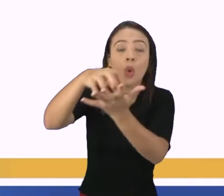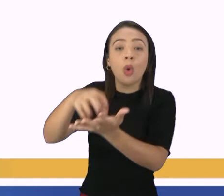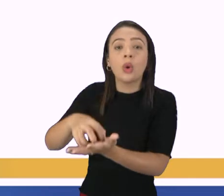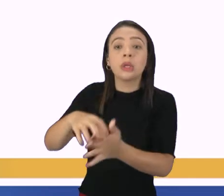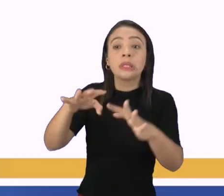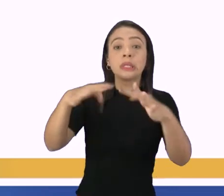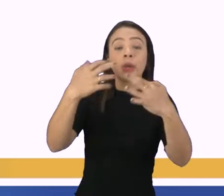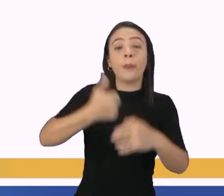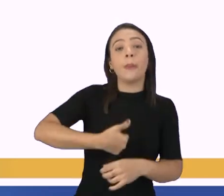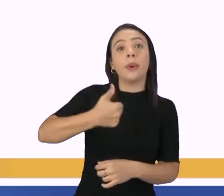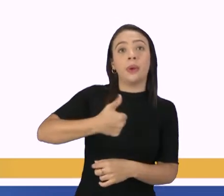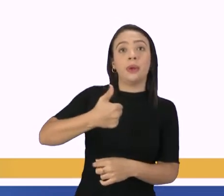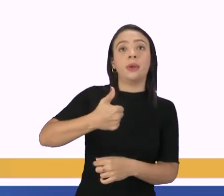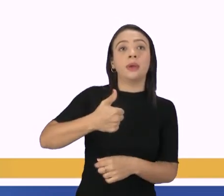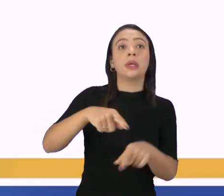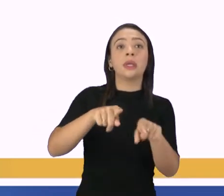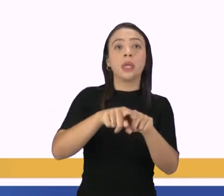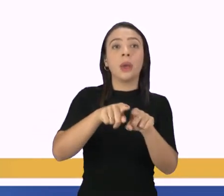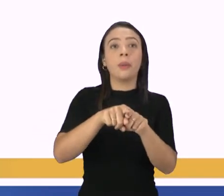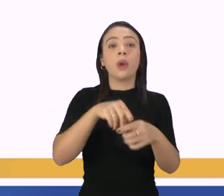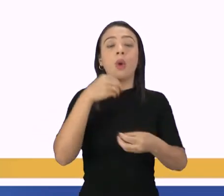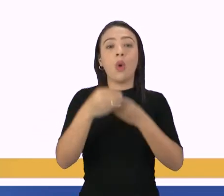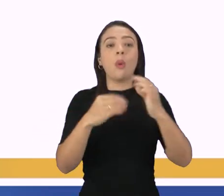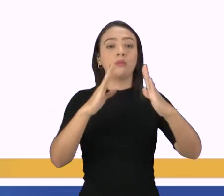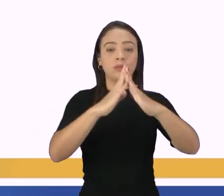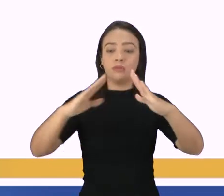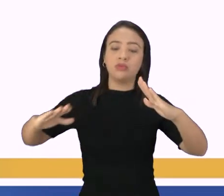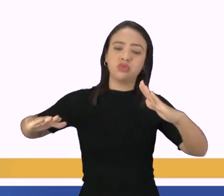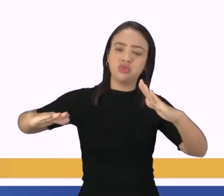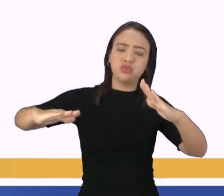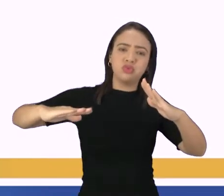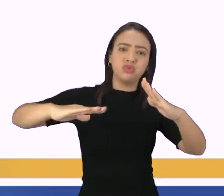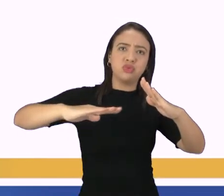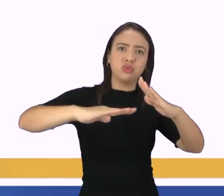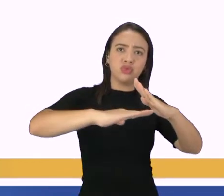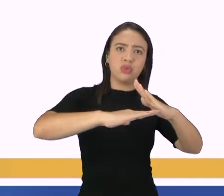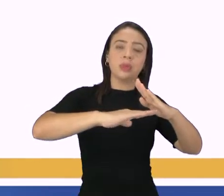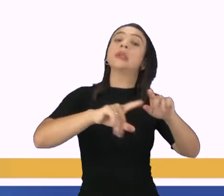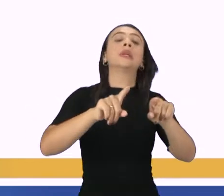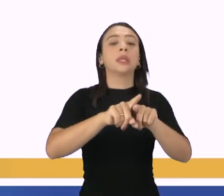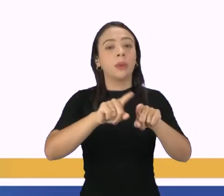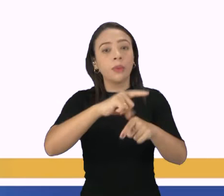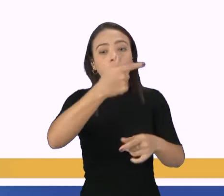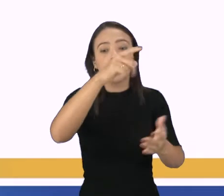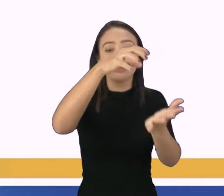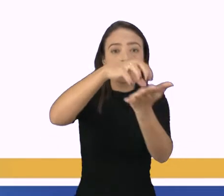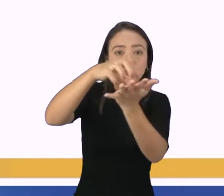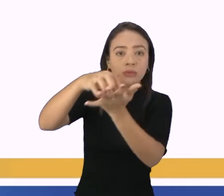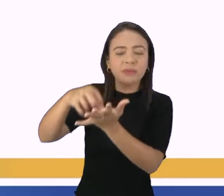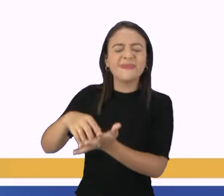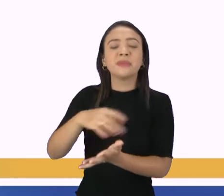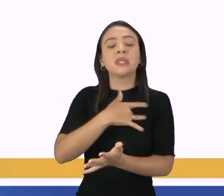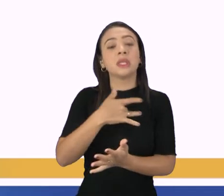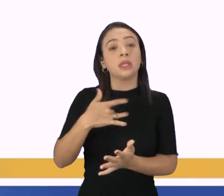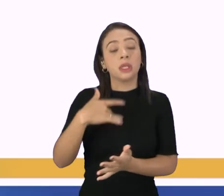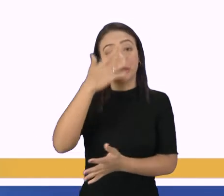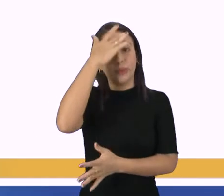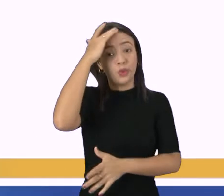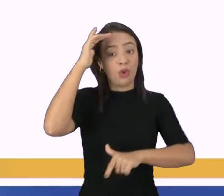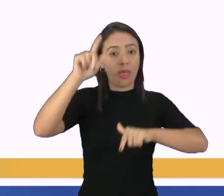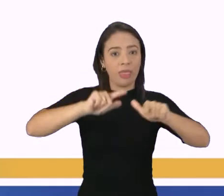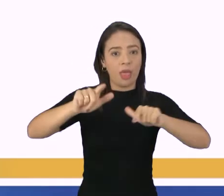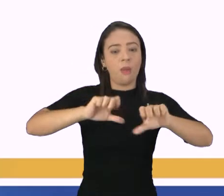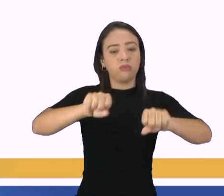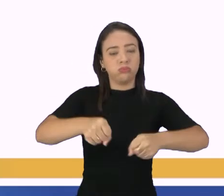primária, URAP, e também por meio de drive-thru, além das unidades de saúde onde os servidores trabalham na linha de